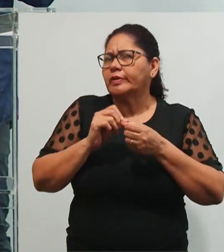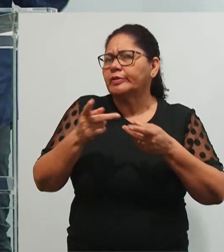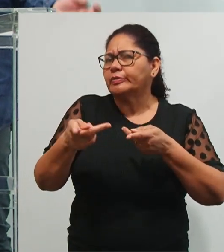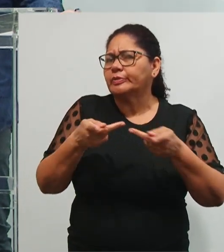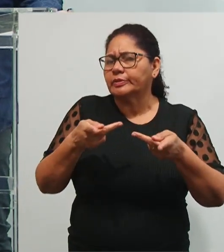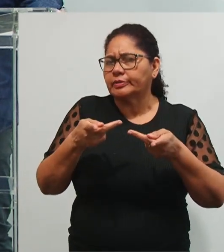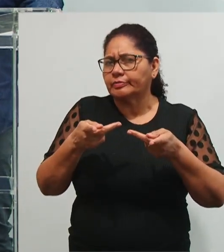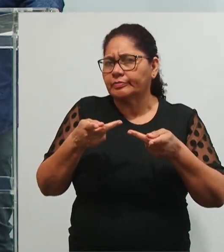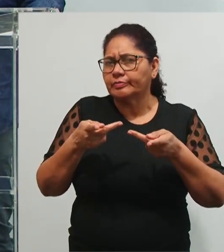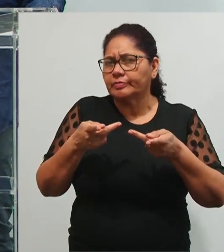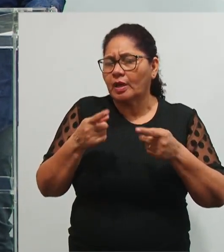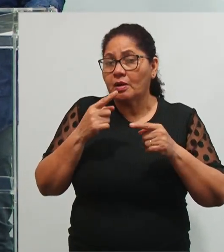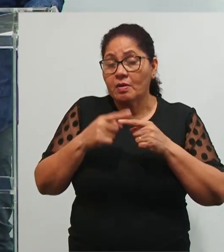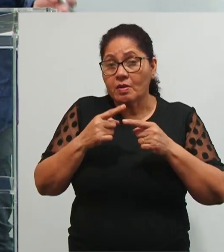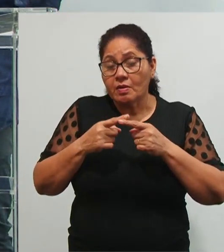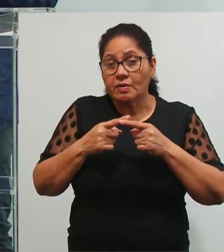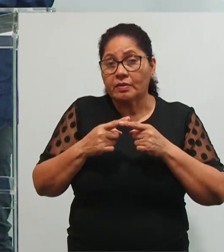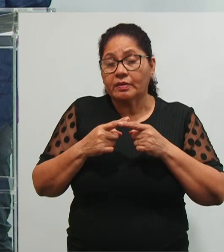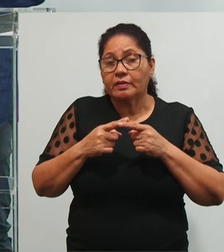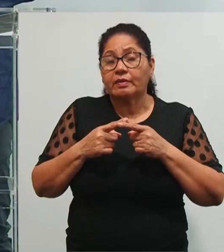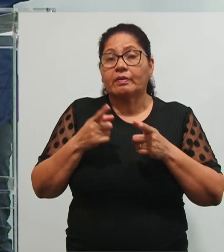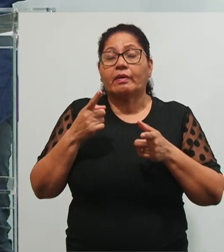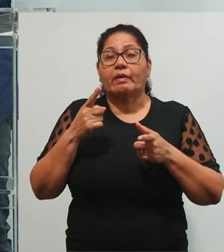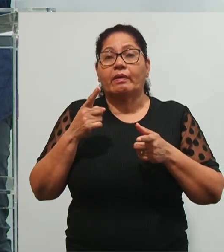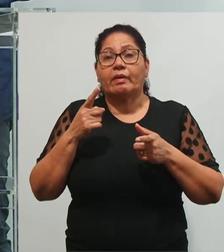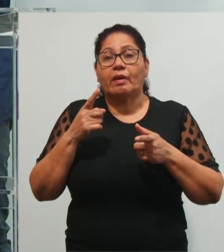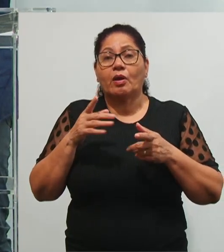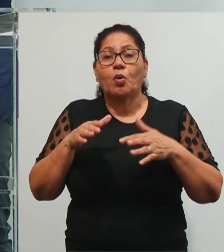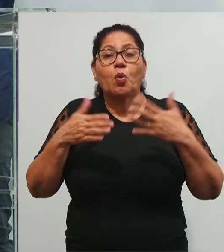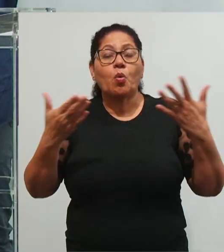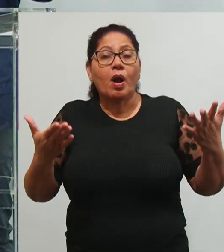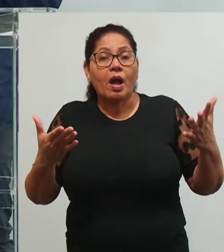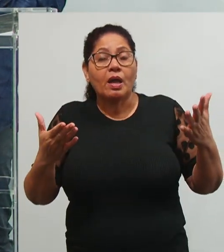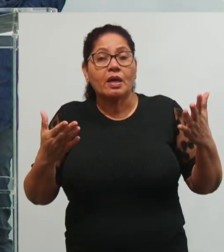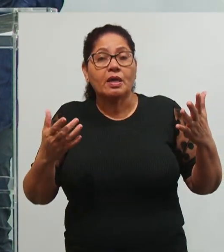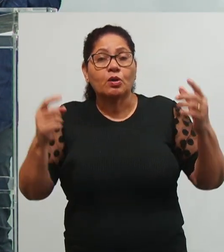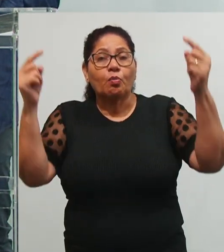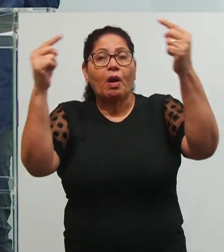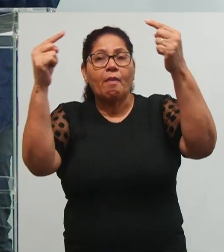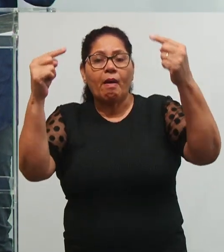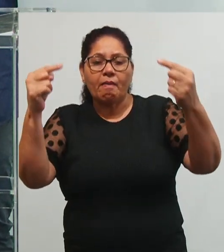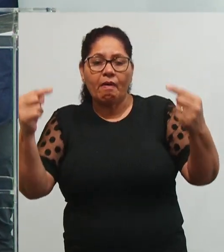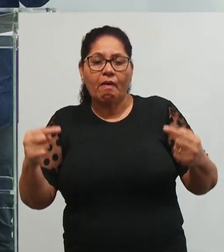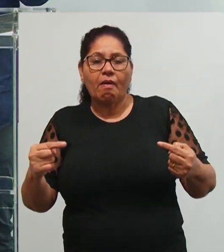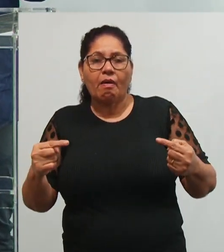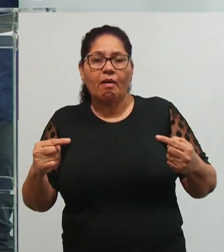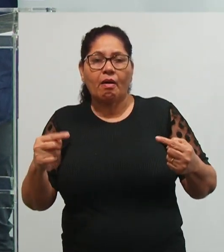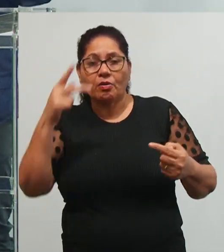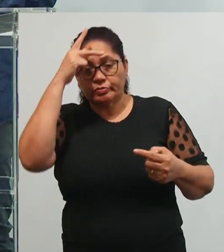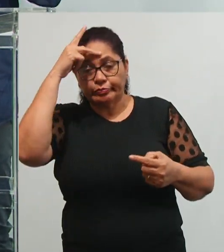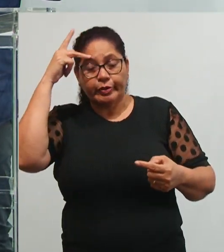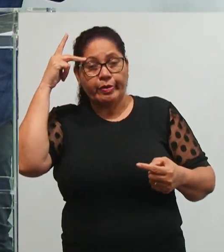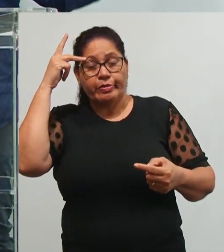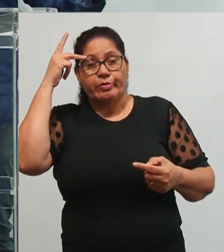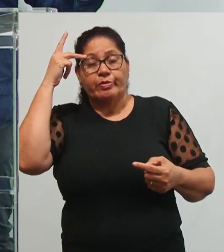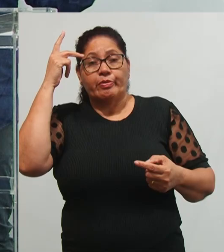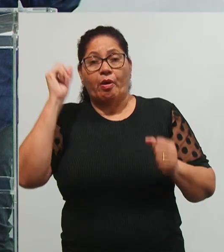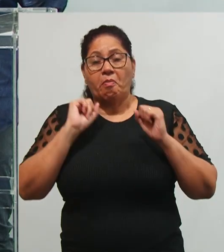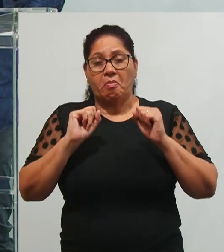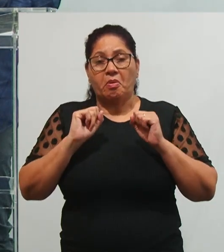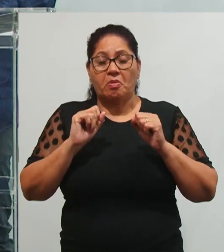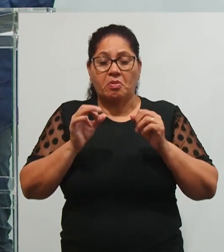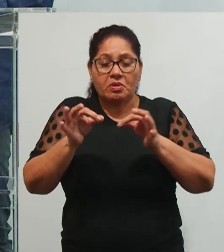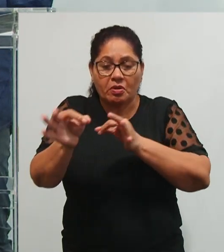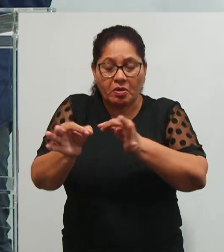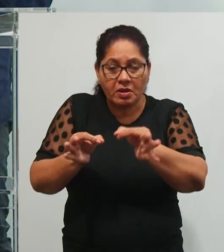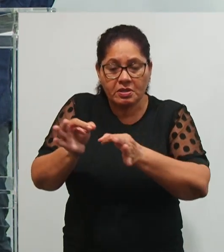se elabora um projeto, porque ele geralmente é quem vai dizer quais são os requisitos para que outras pessoas